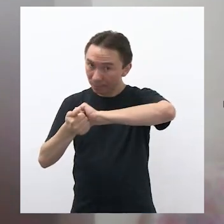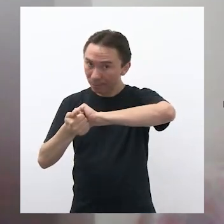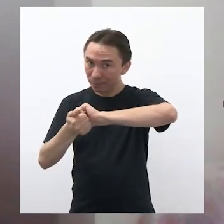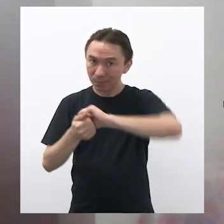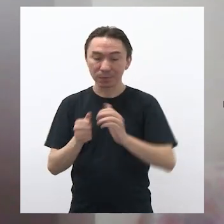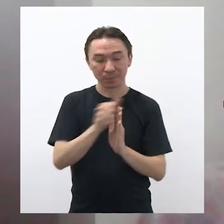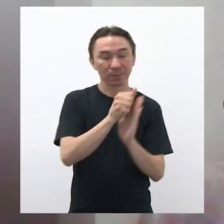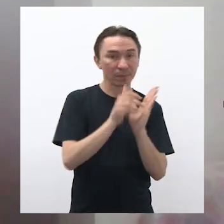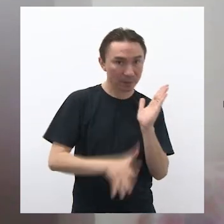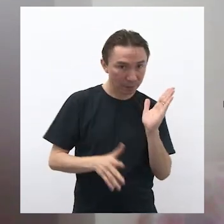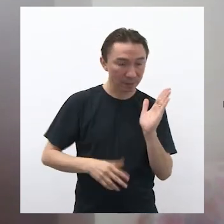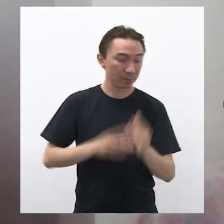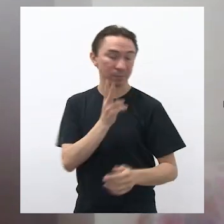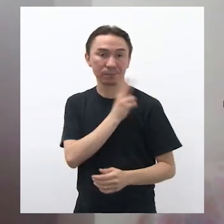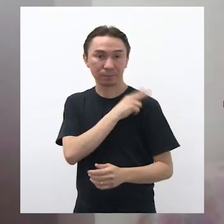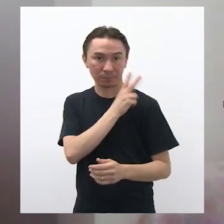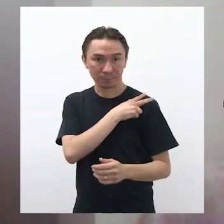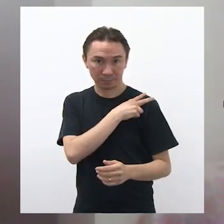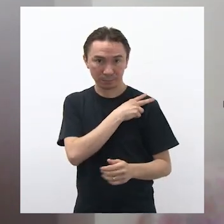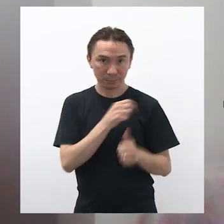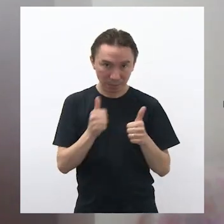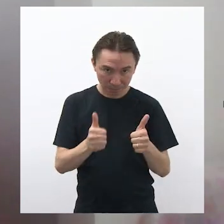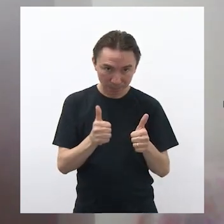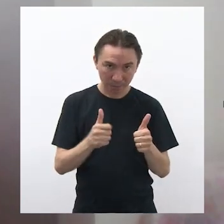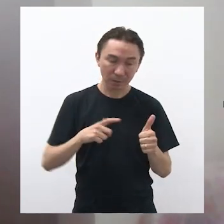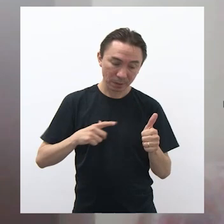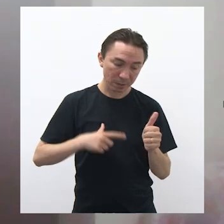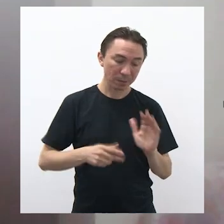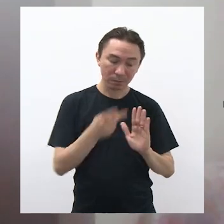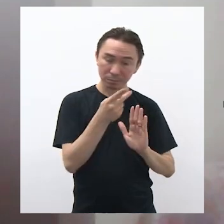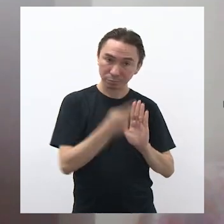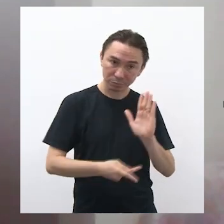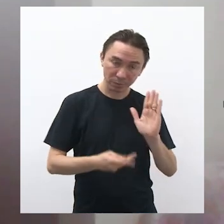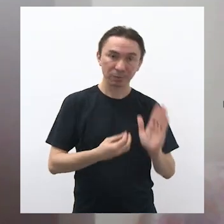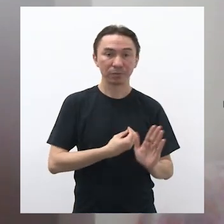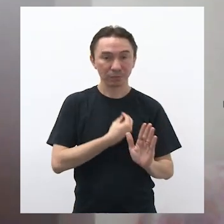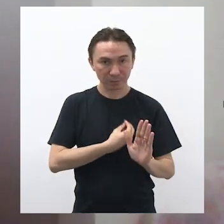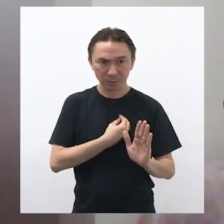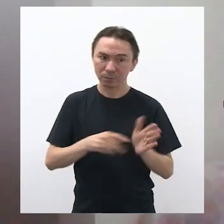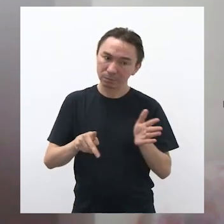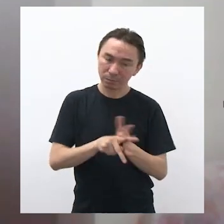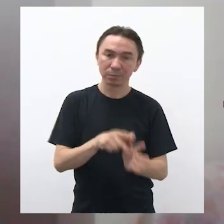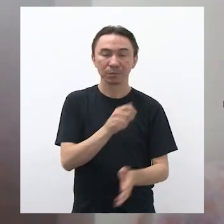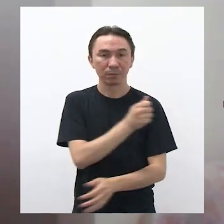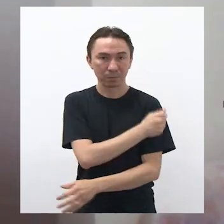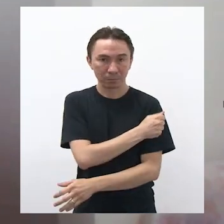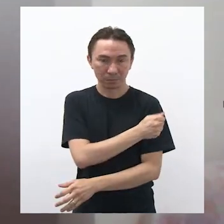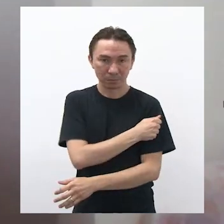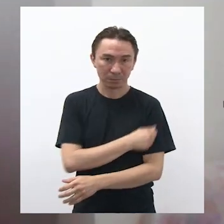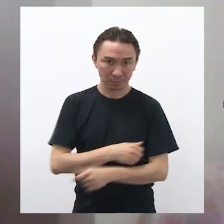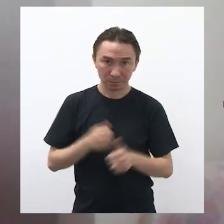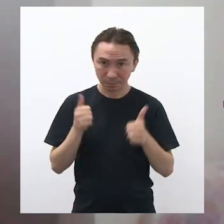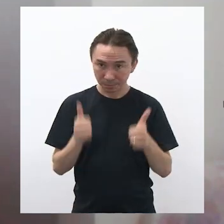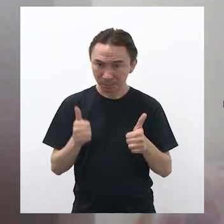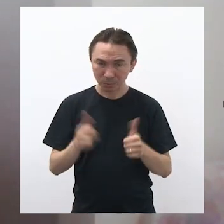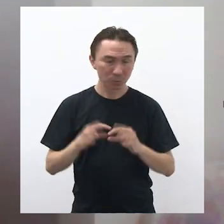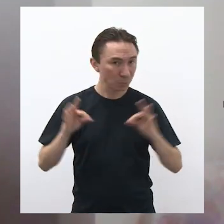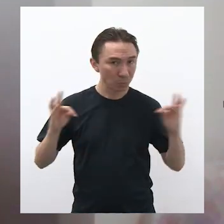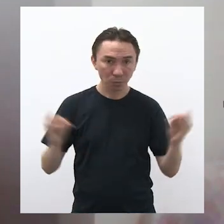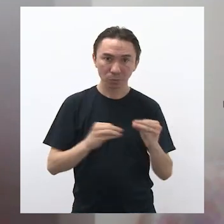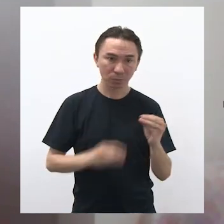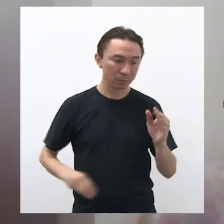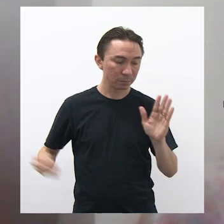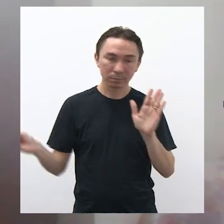no caderno do estudante do projeto de vida, tá bom? A página, tá tudo marcadinho aqui no nosso slide, no nosso